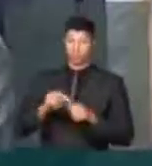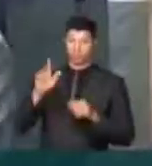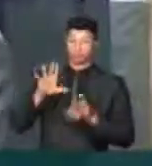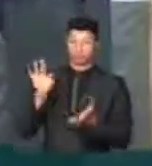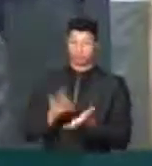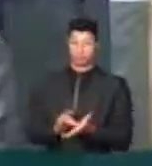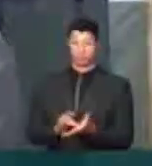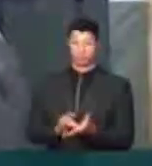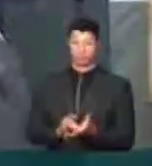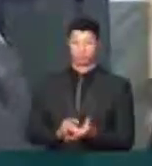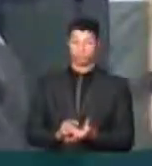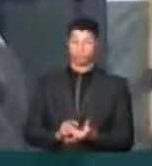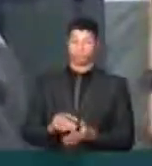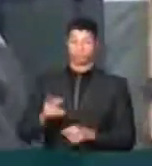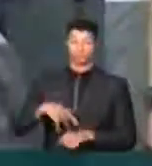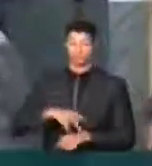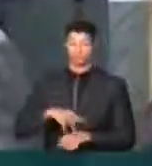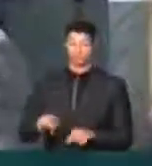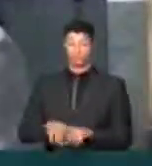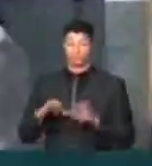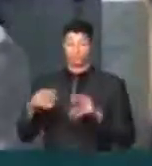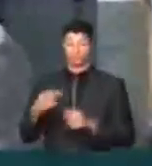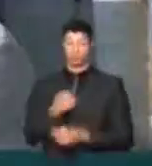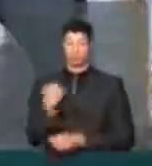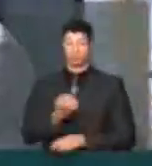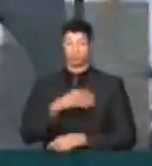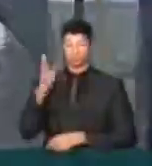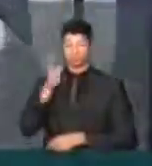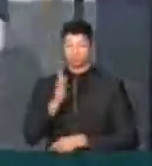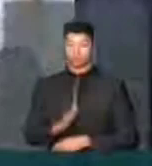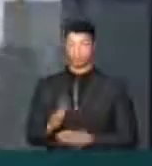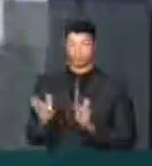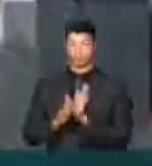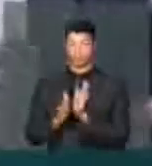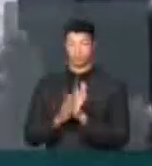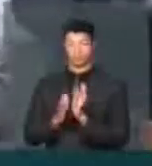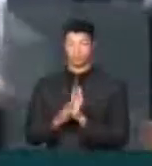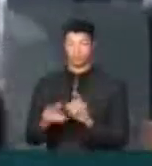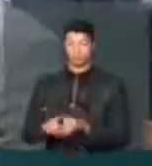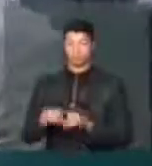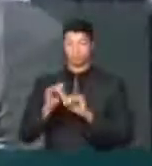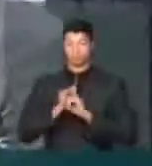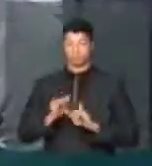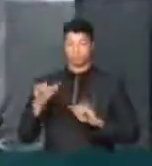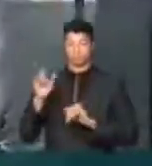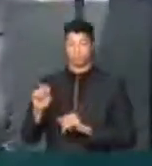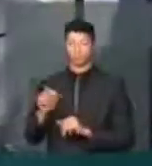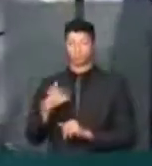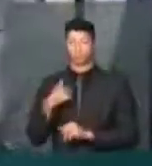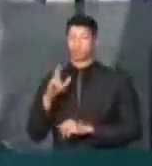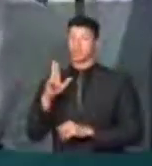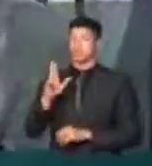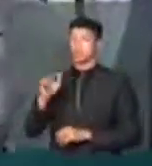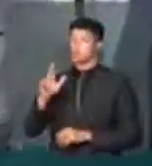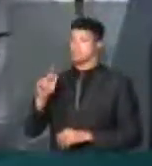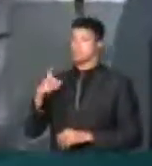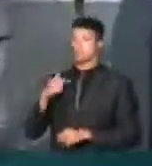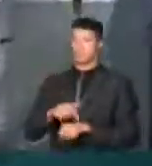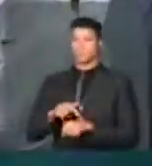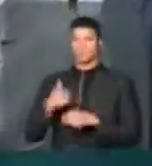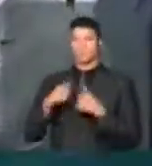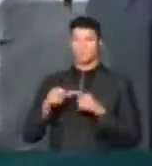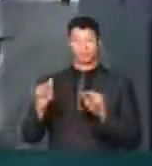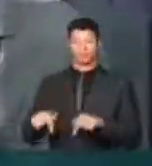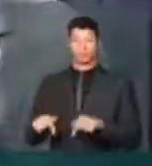é efetivamente, não é, do país e de todos nós brasileiros. Me parabenizar, dizer que eu nunca, do período que eu